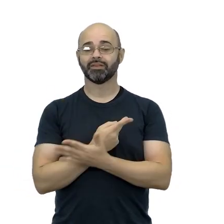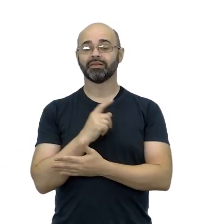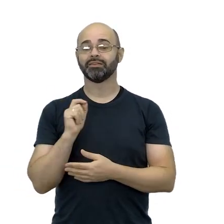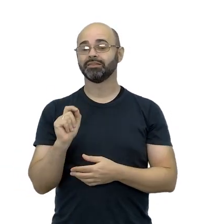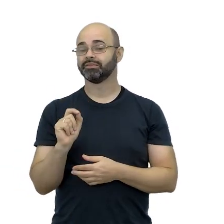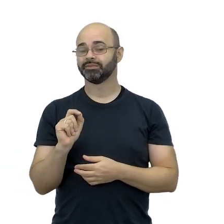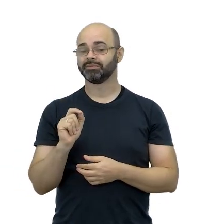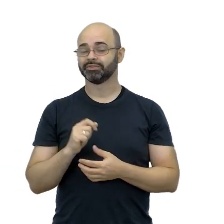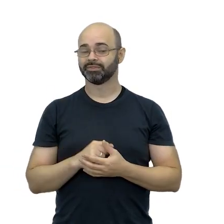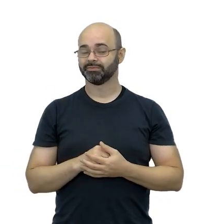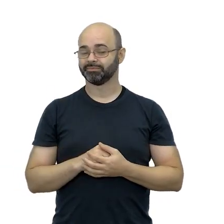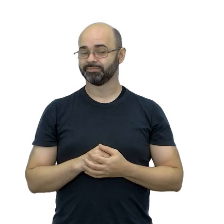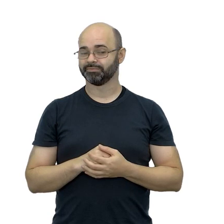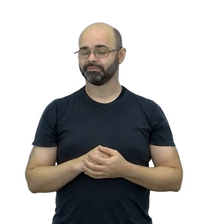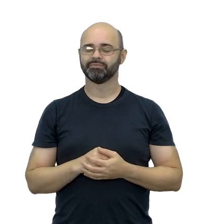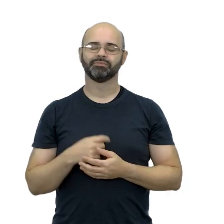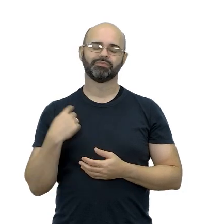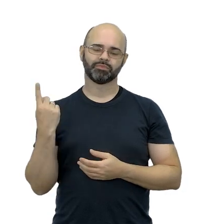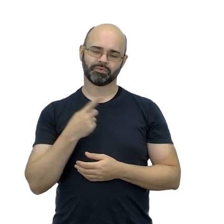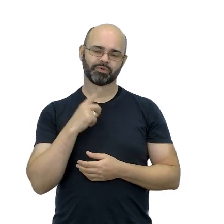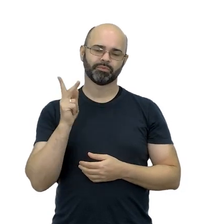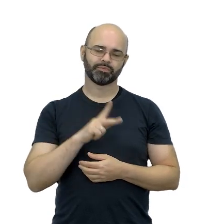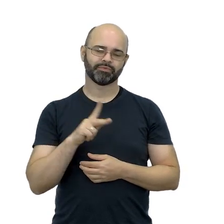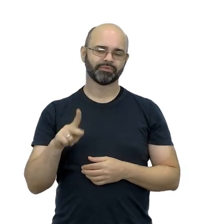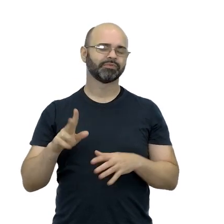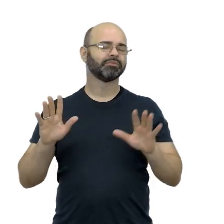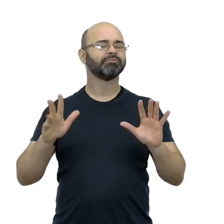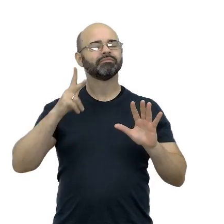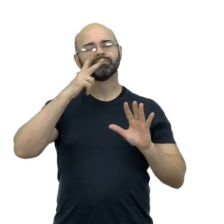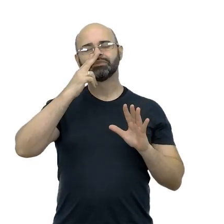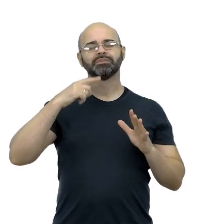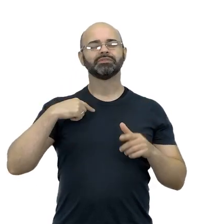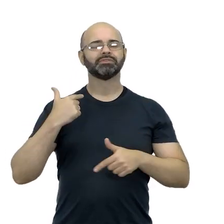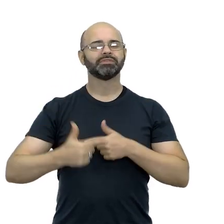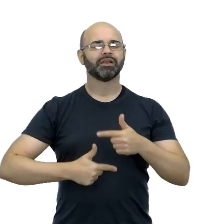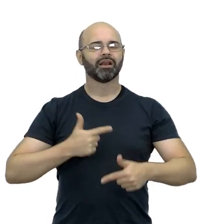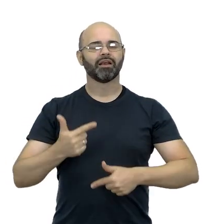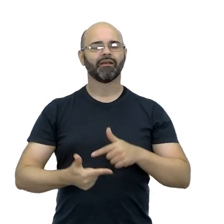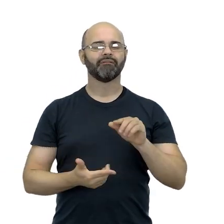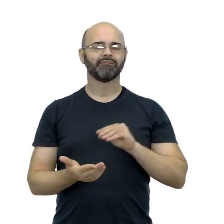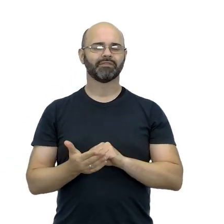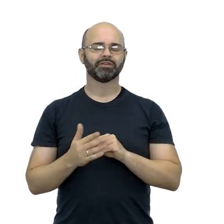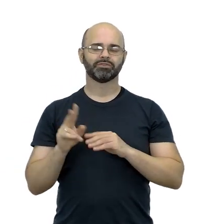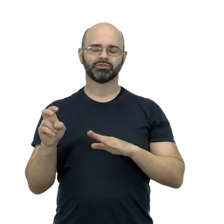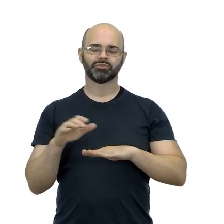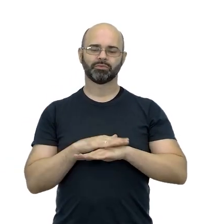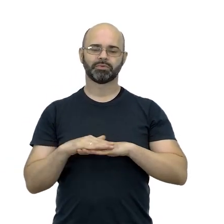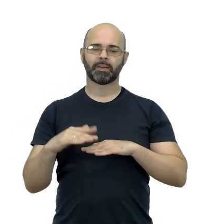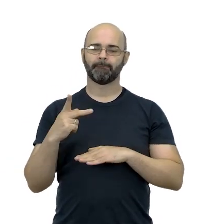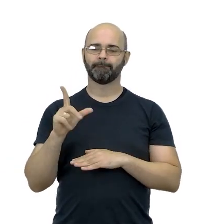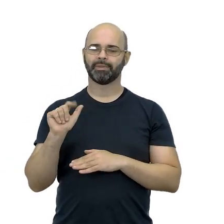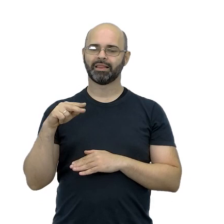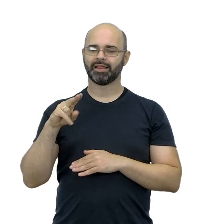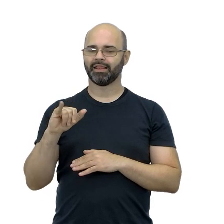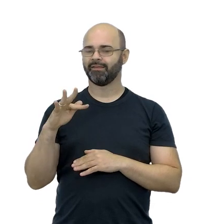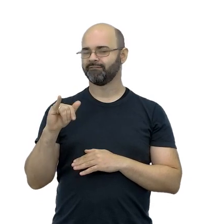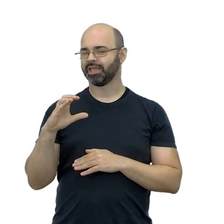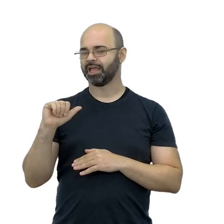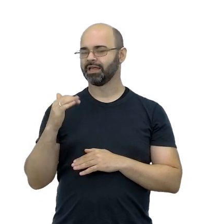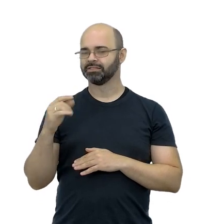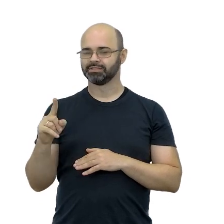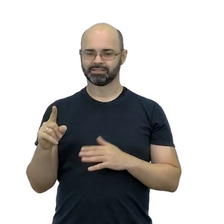acontece? Nós professores, deixamos de trabalhar com a planificação de algumas figuras. Às vezes a gente